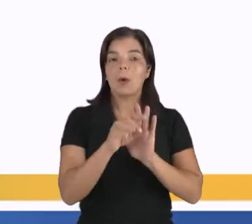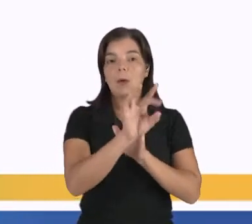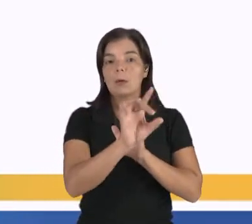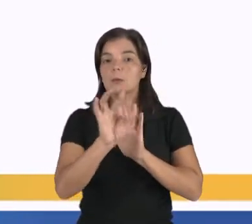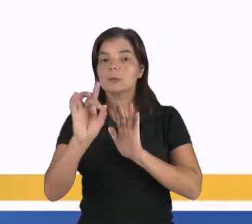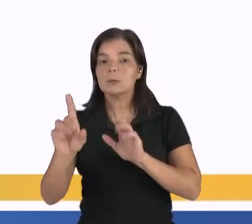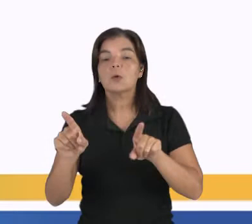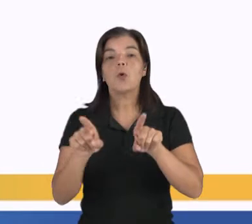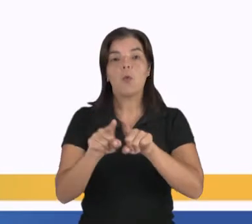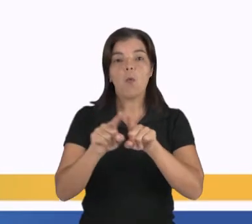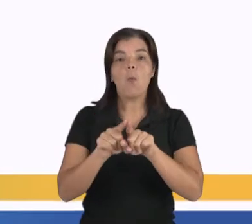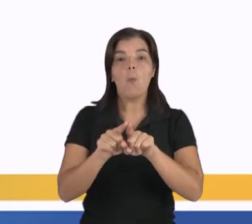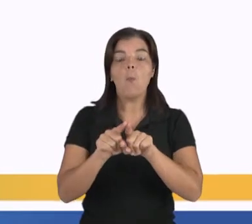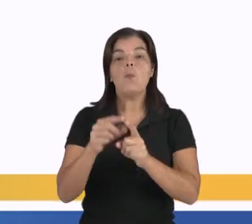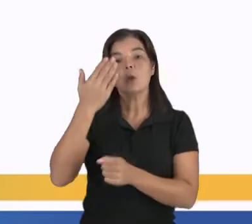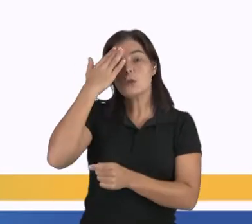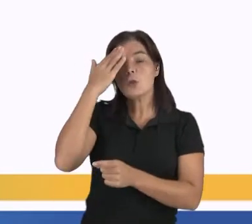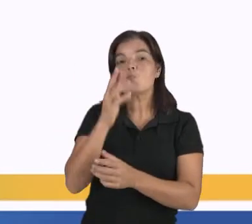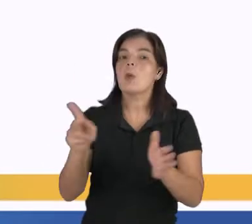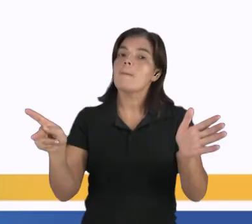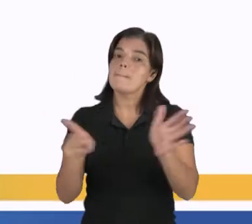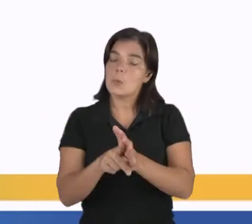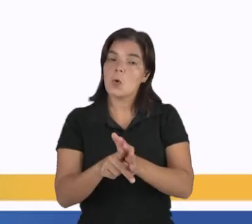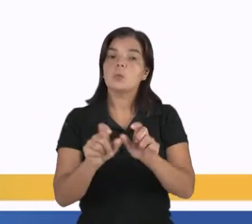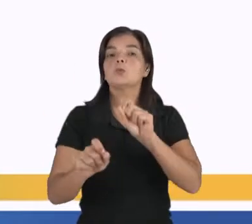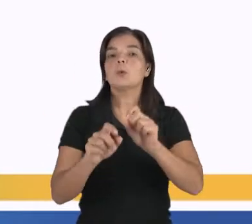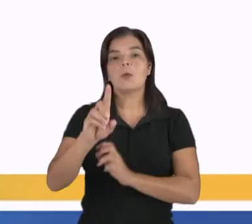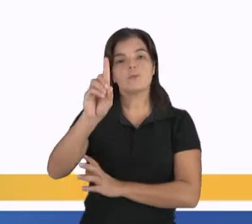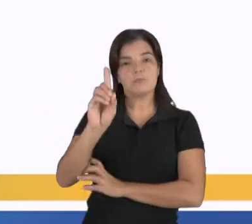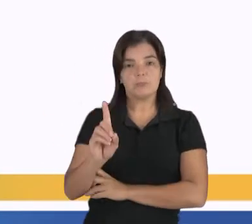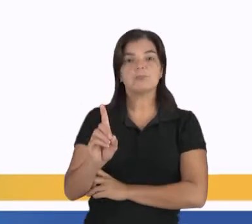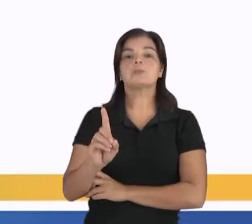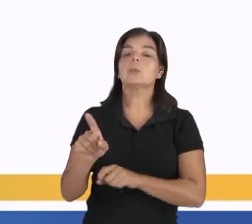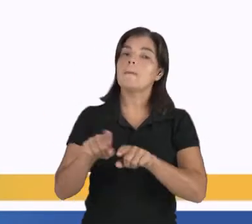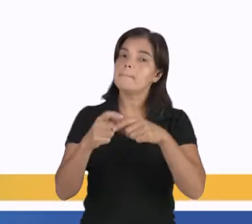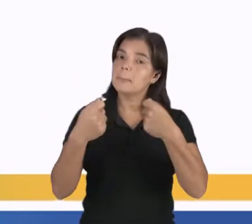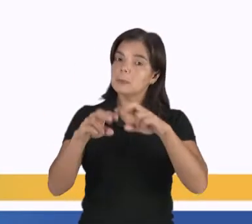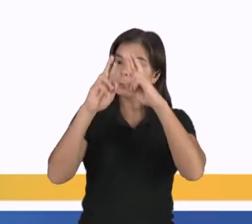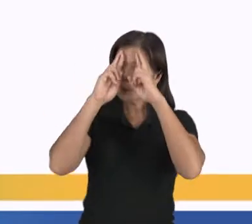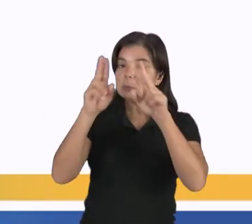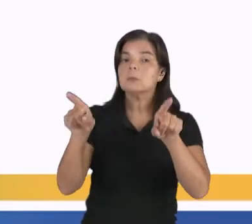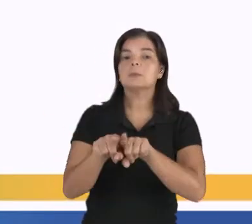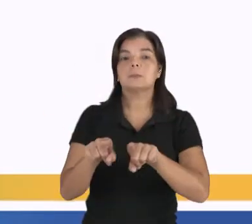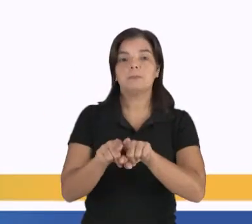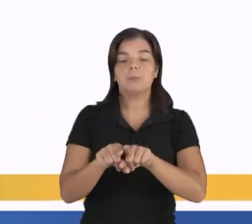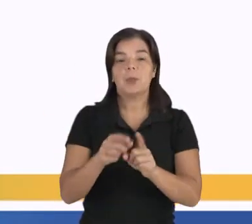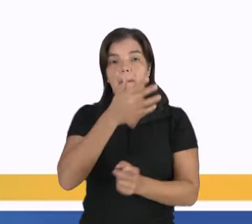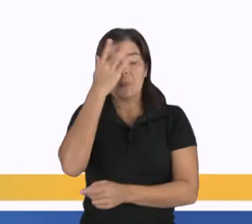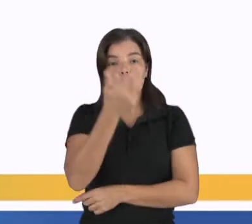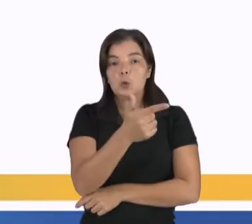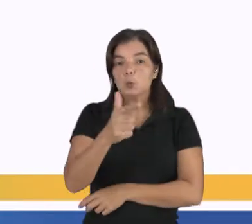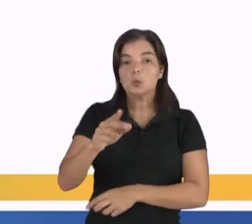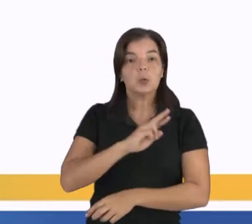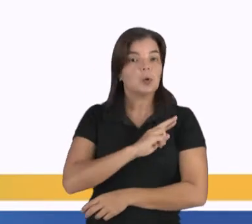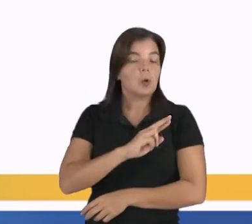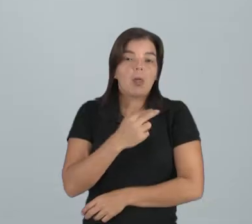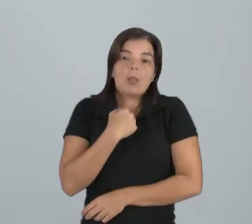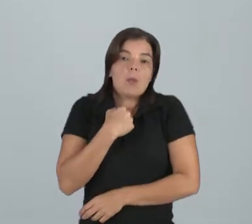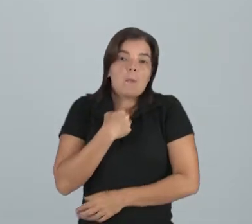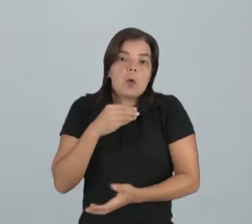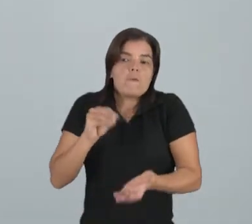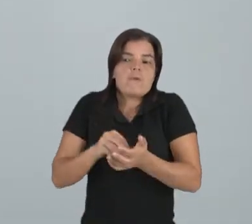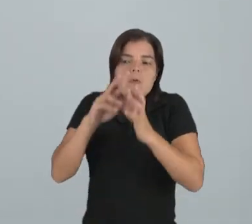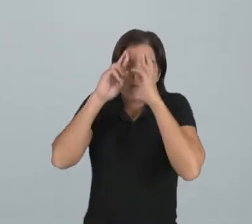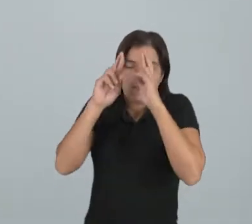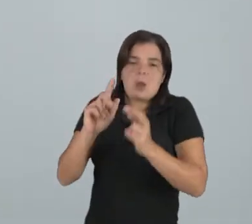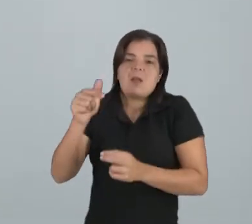uma delas, uma visão específica do transcendente. Isso também deve ser respeitado. Quem não tem religião não pode respeitar